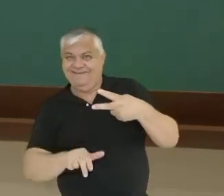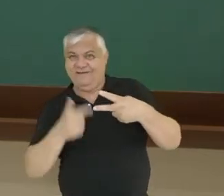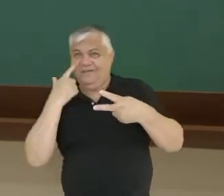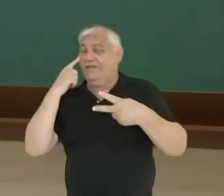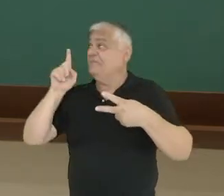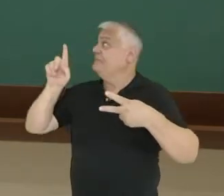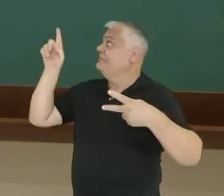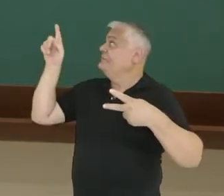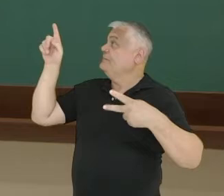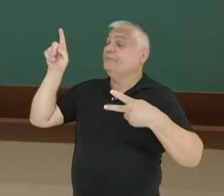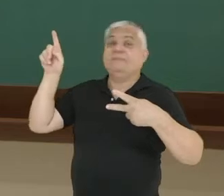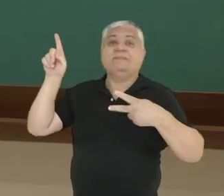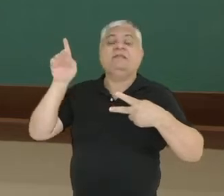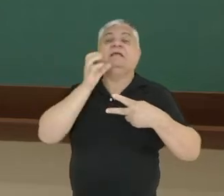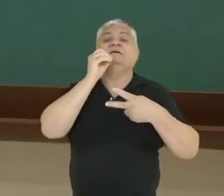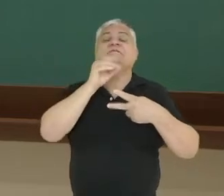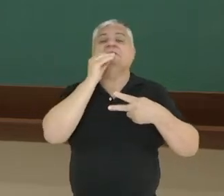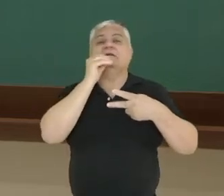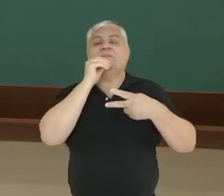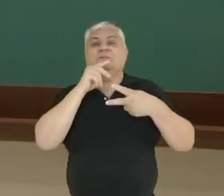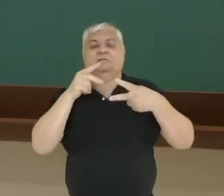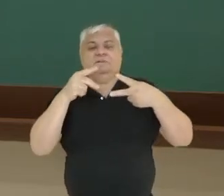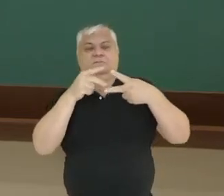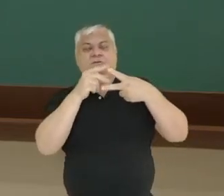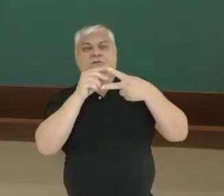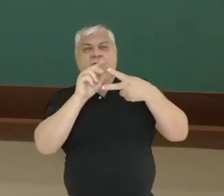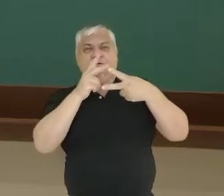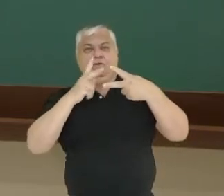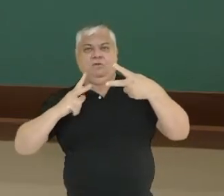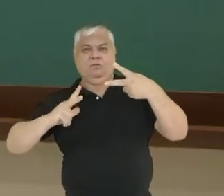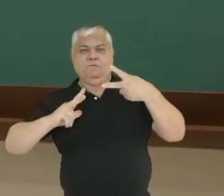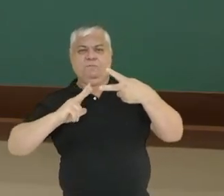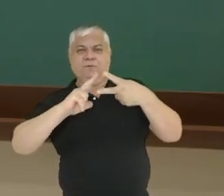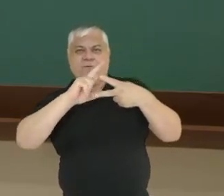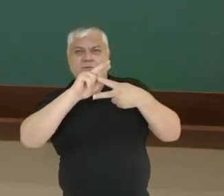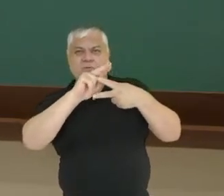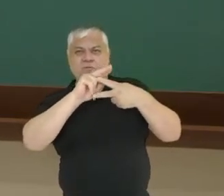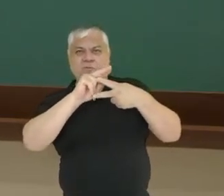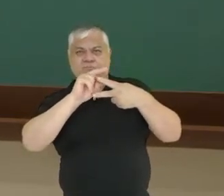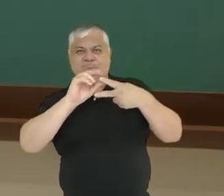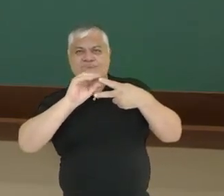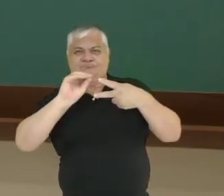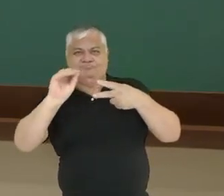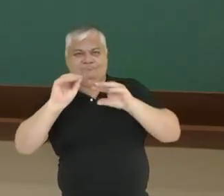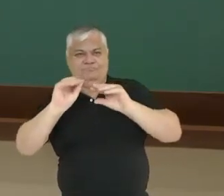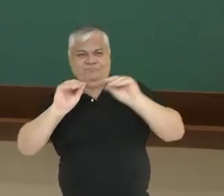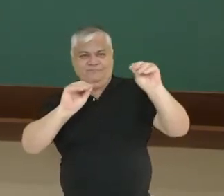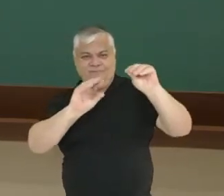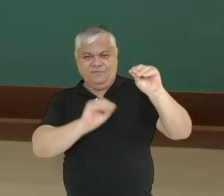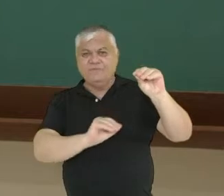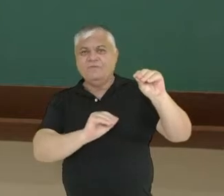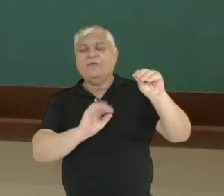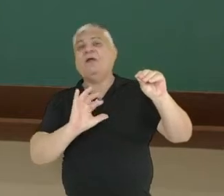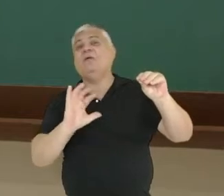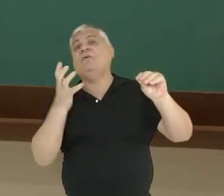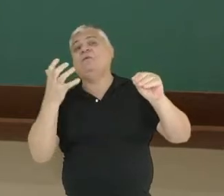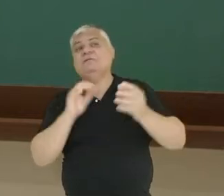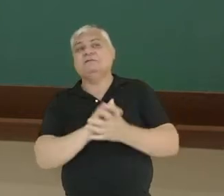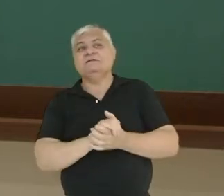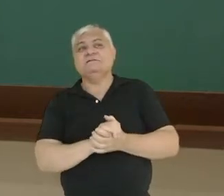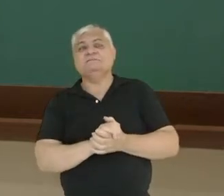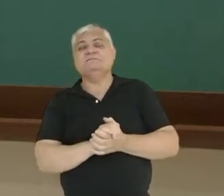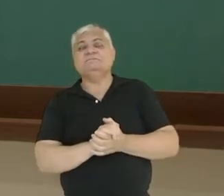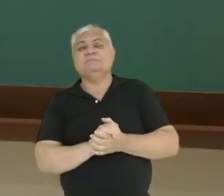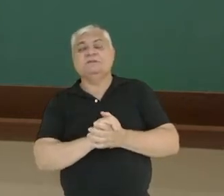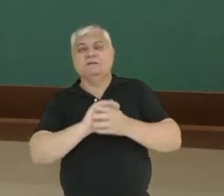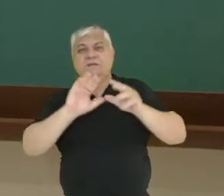Se separarmos, se dividirmos esse triângulo em 3 partes, o que vai acontecer? Quando a